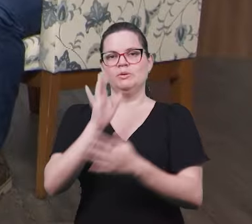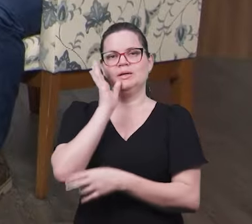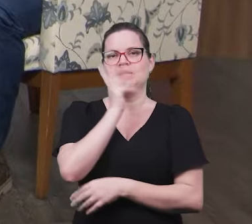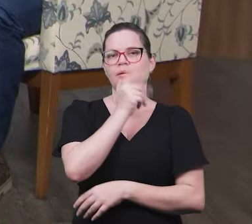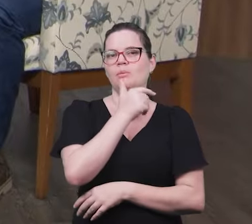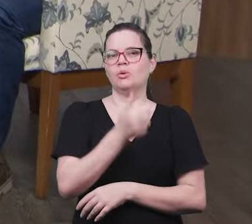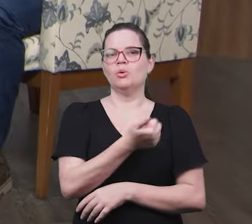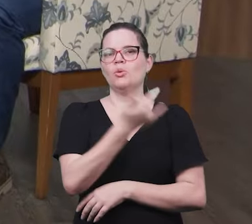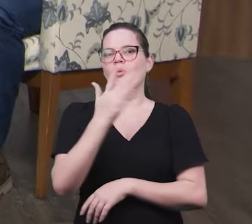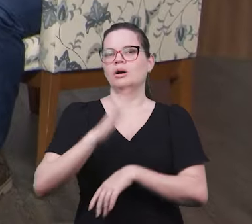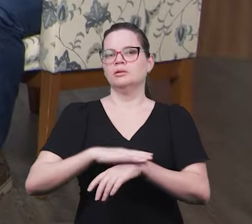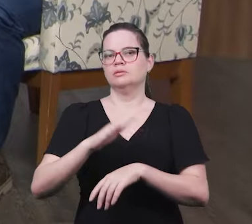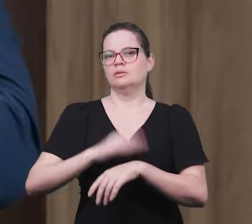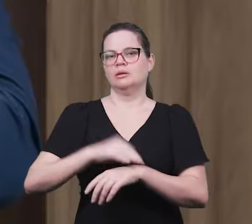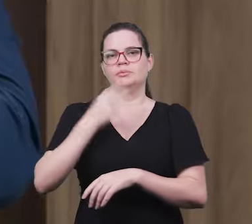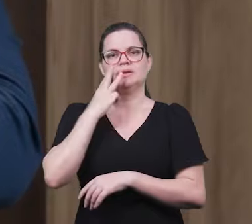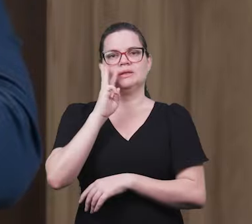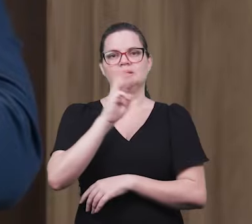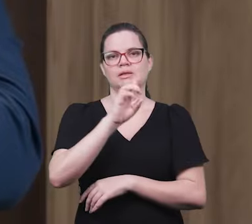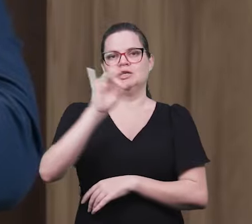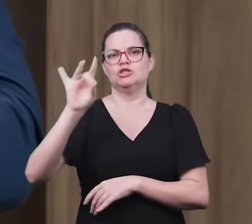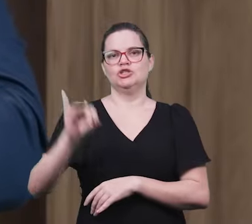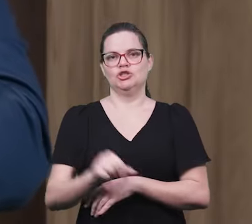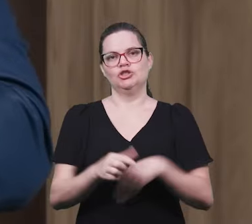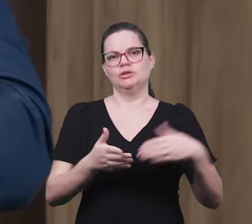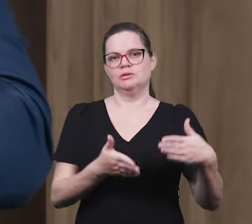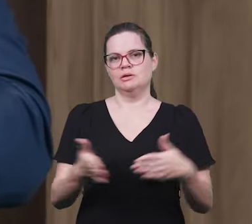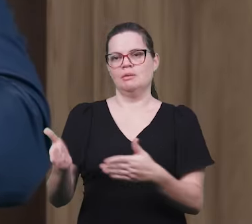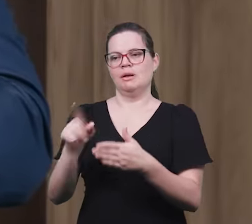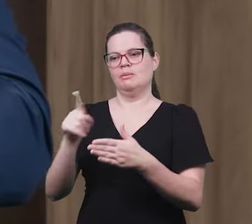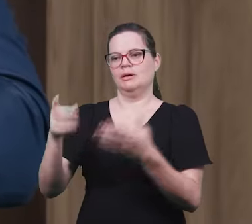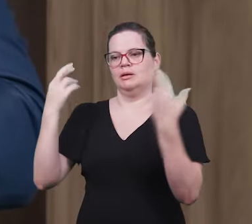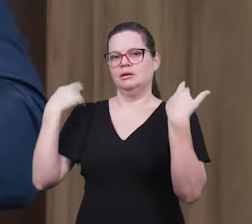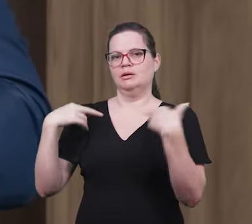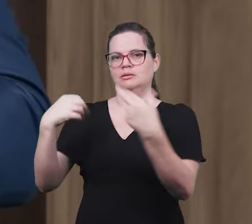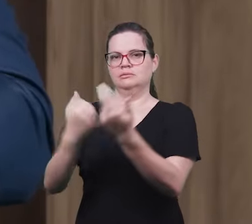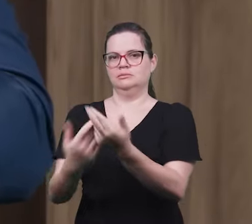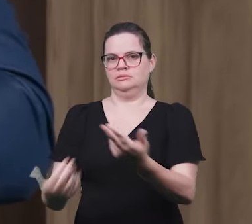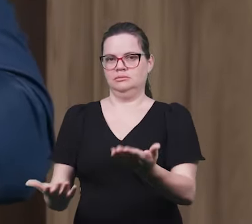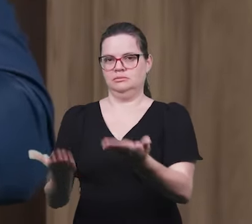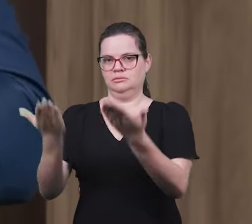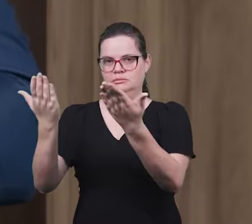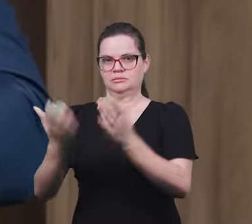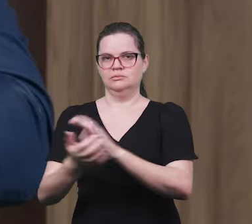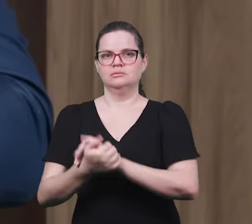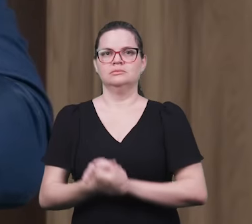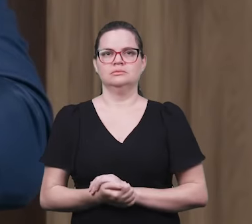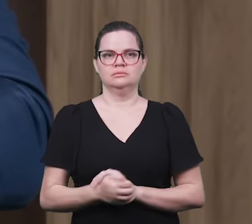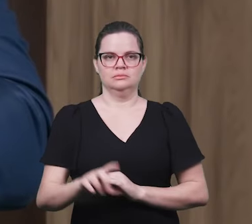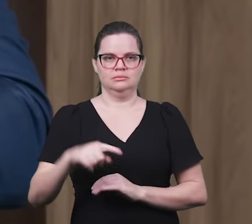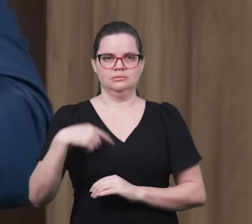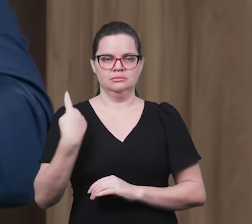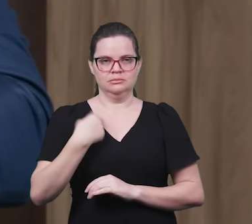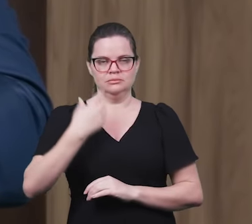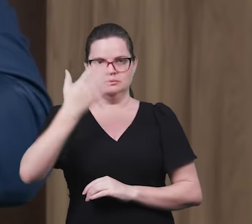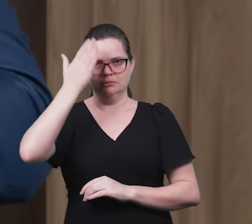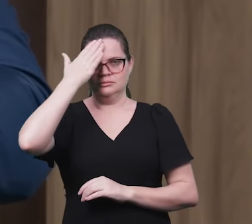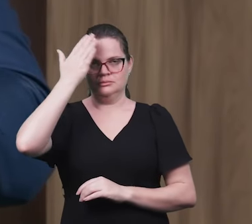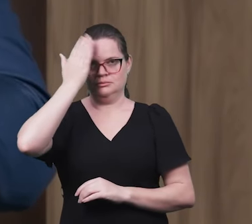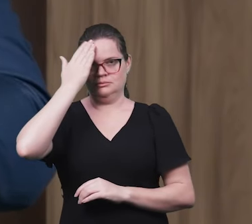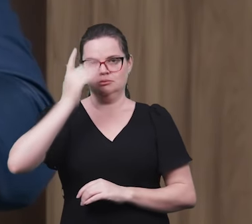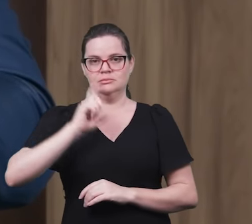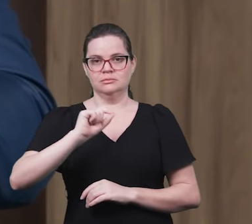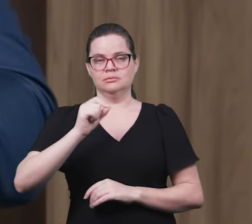deserto para que ofereçamos sacrifício. Profeticamente, nós sabemos que